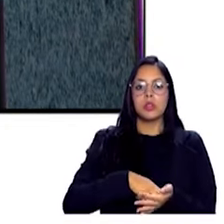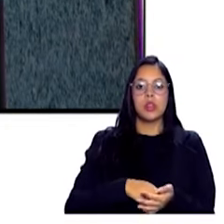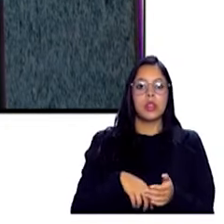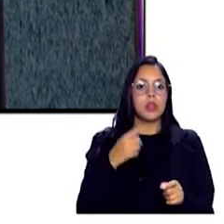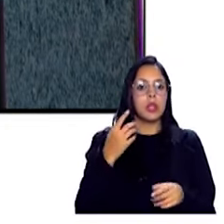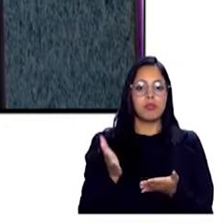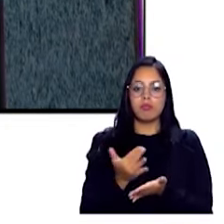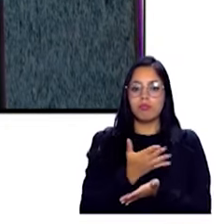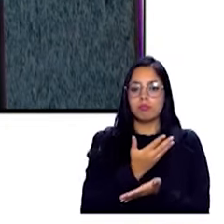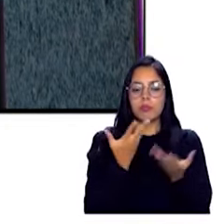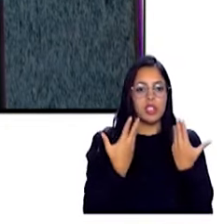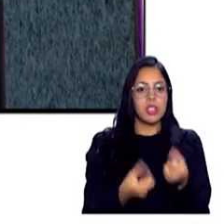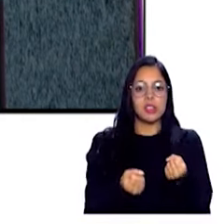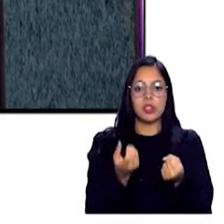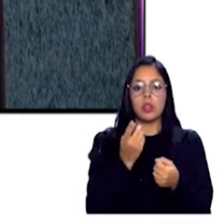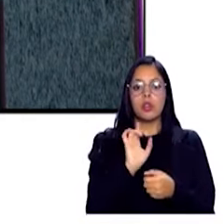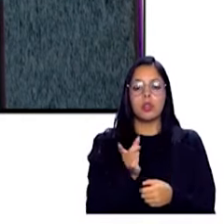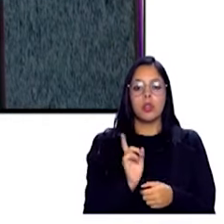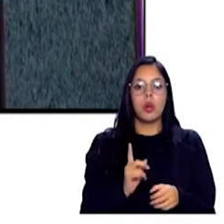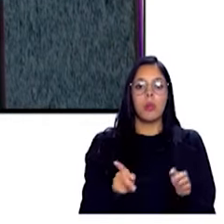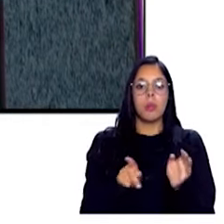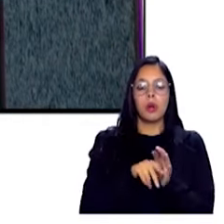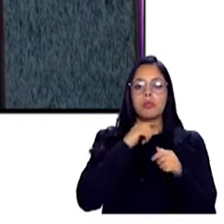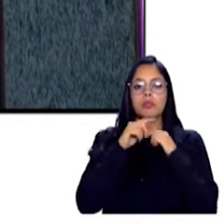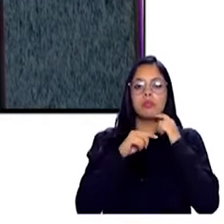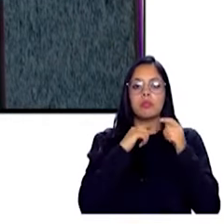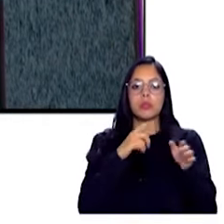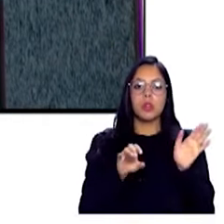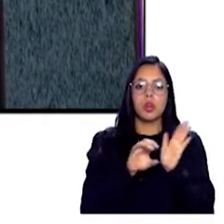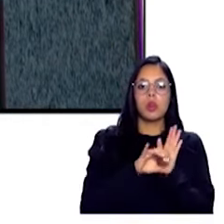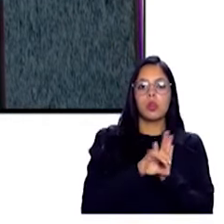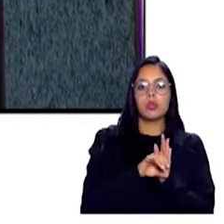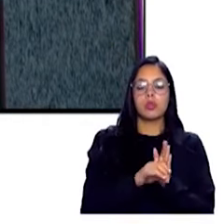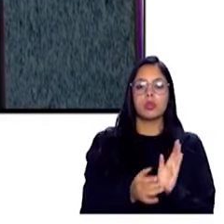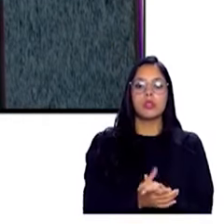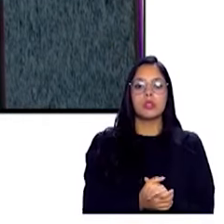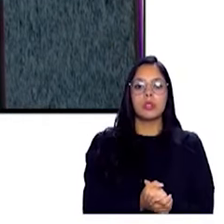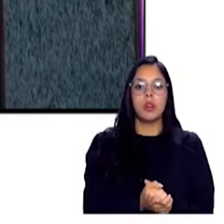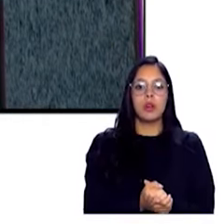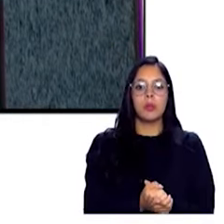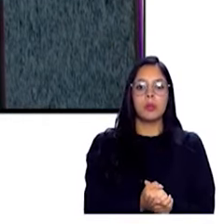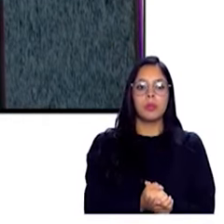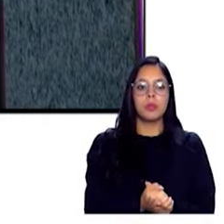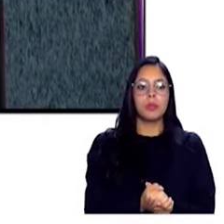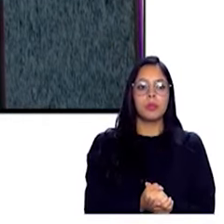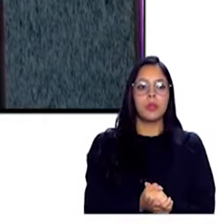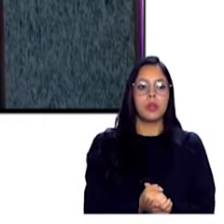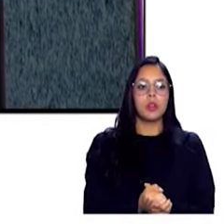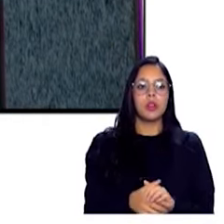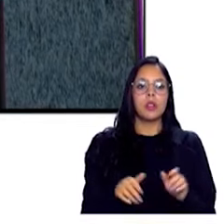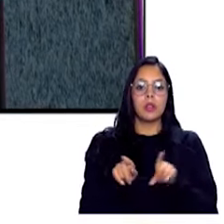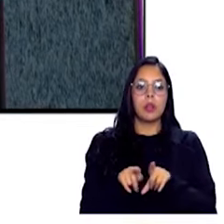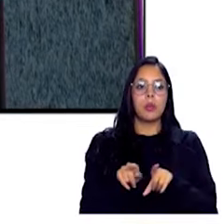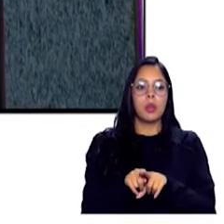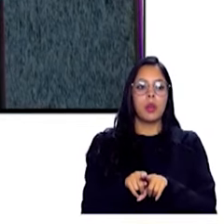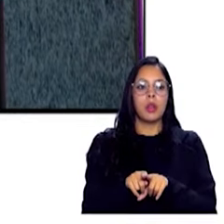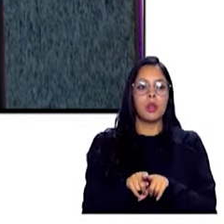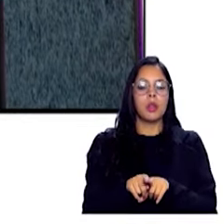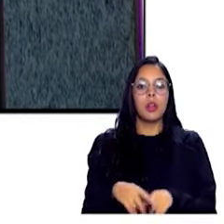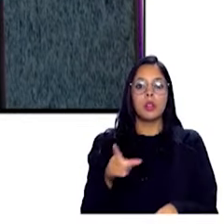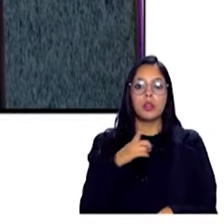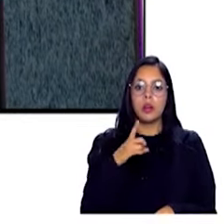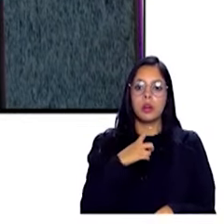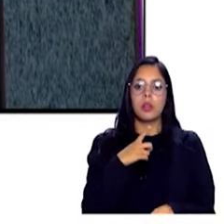acolhimento da da dúvida constitucional ou da alegação de inconstitucionalidade e dá uma interpretação